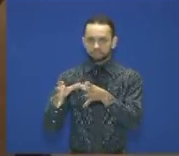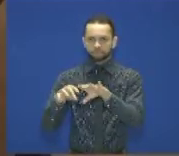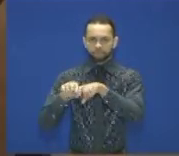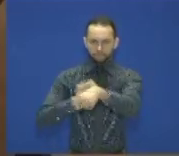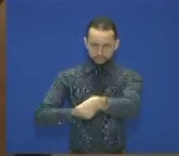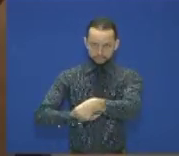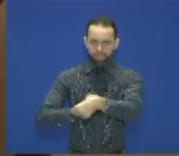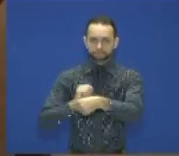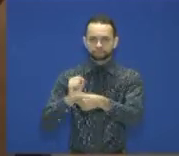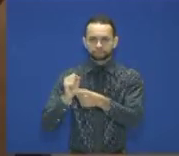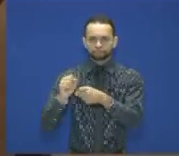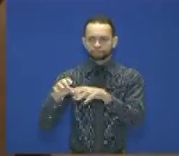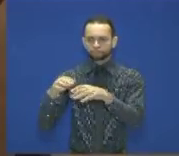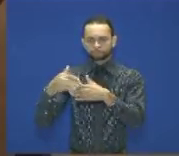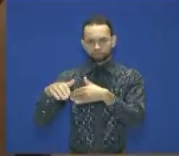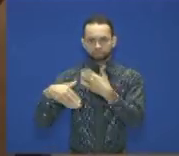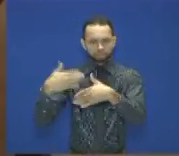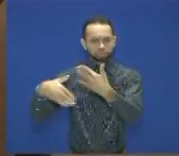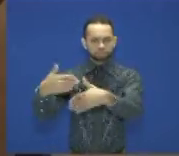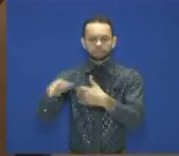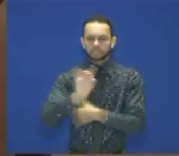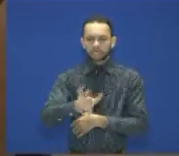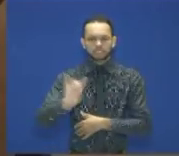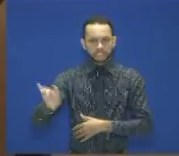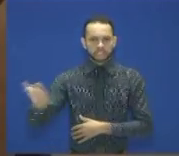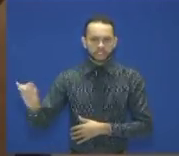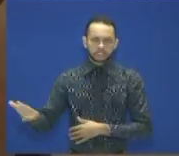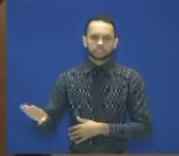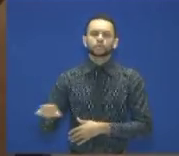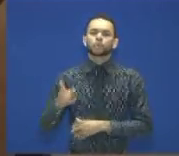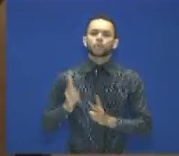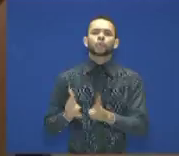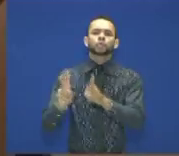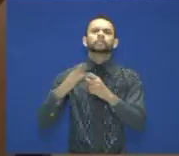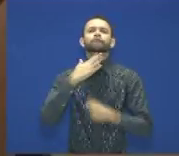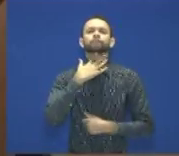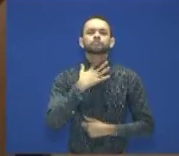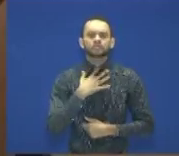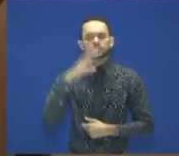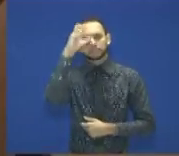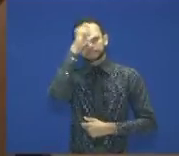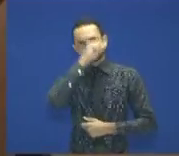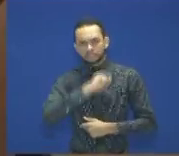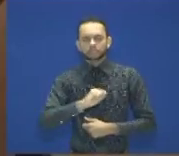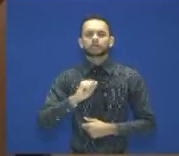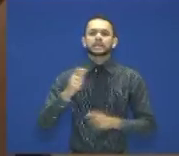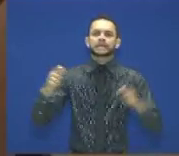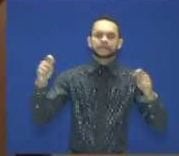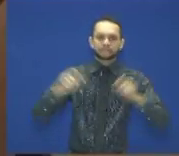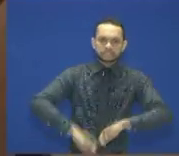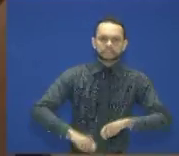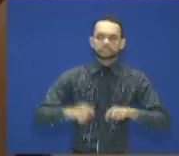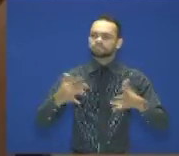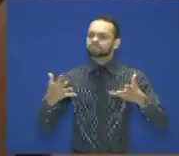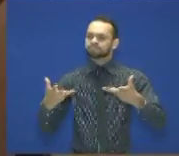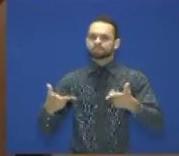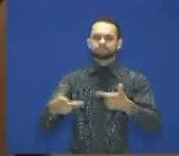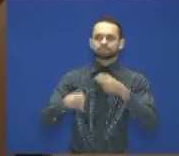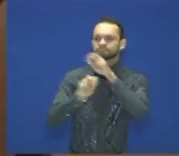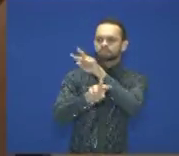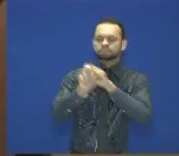a curiosidade, a vontade de aprender, a capacidade de se maravilhar com o mundo, mas também